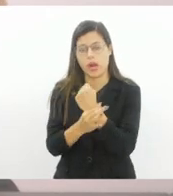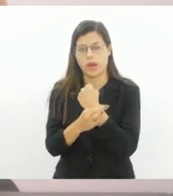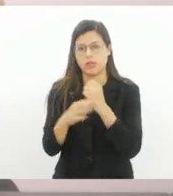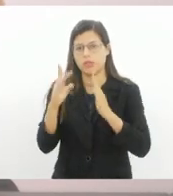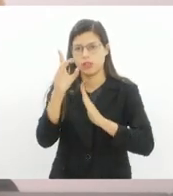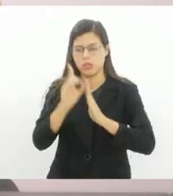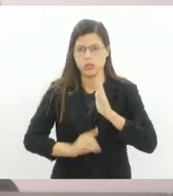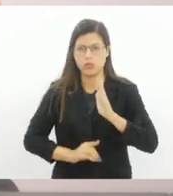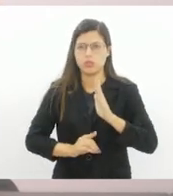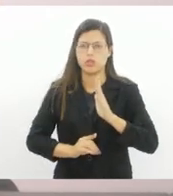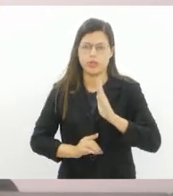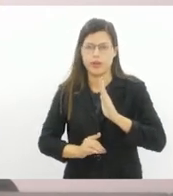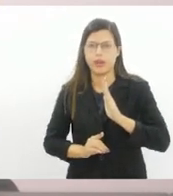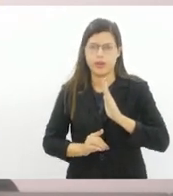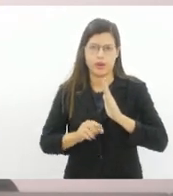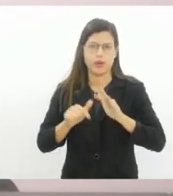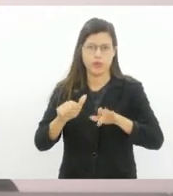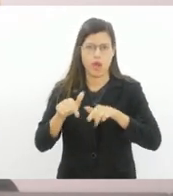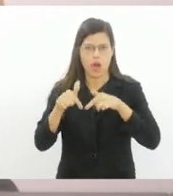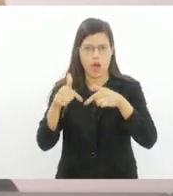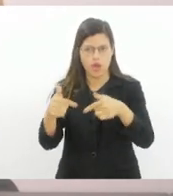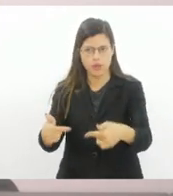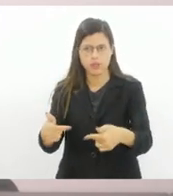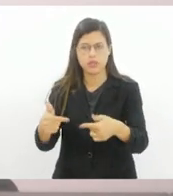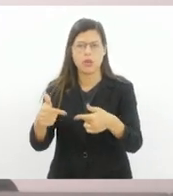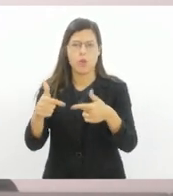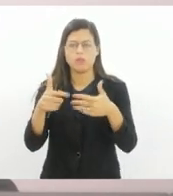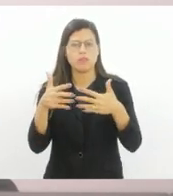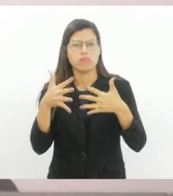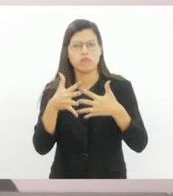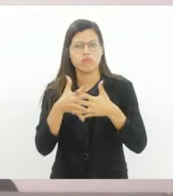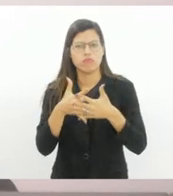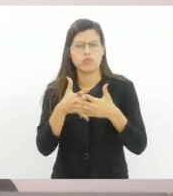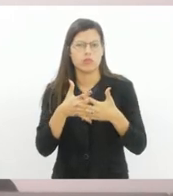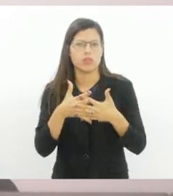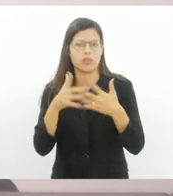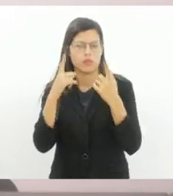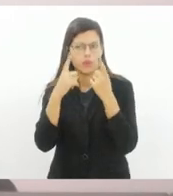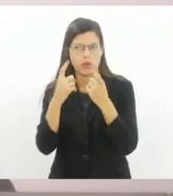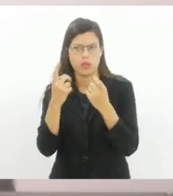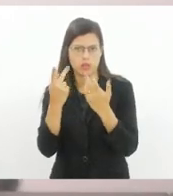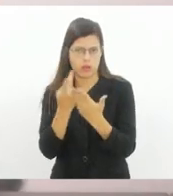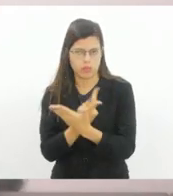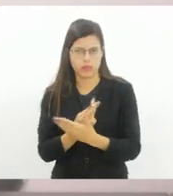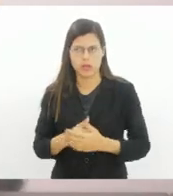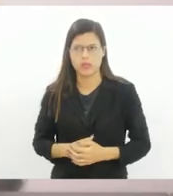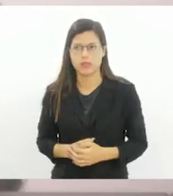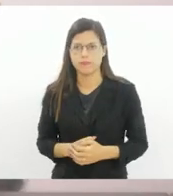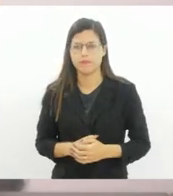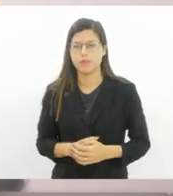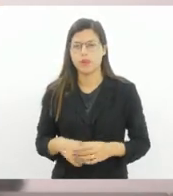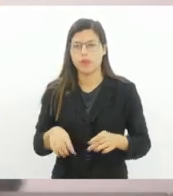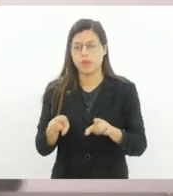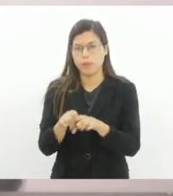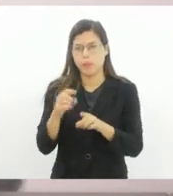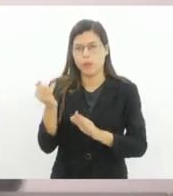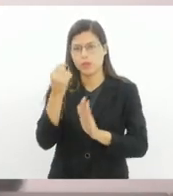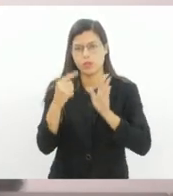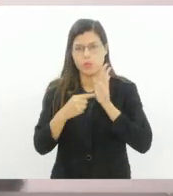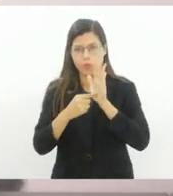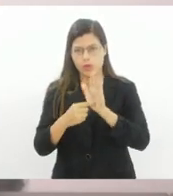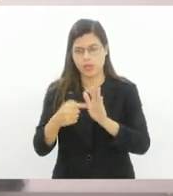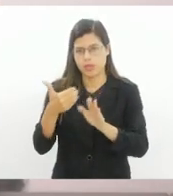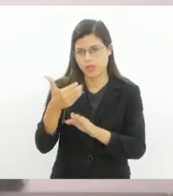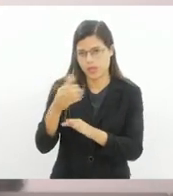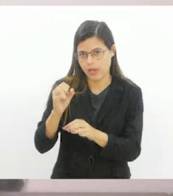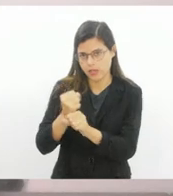Contemplando ações que visam abordar a integridade e a complexidade das ações existentes. Cabe destacar que, ao longo desses 10 anos,